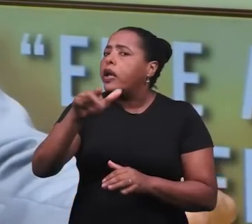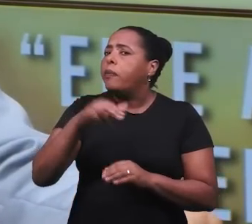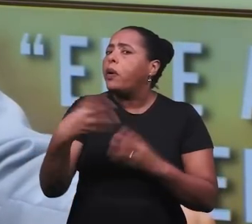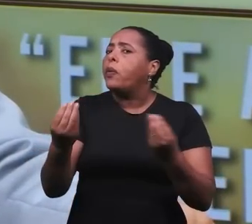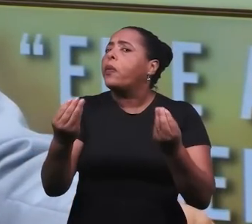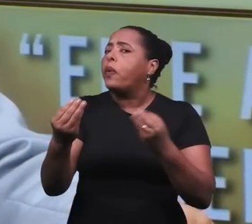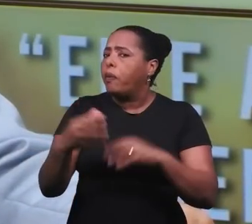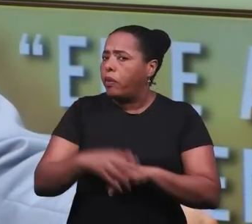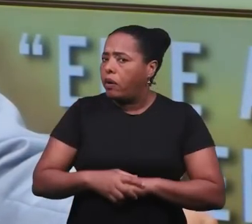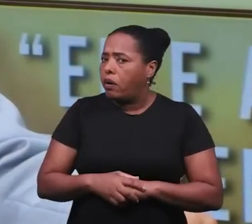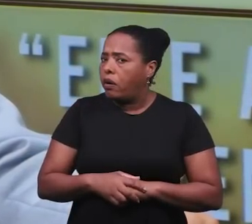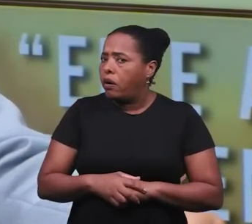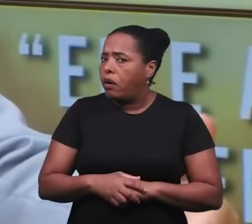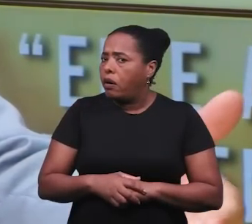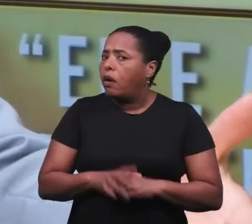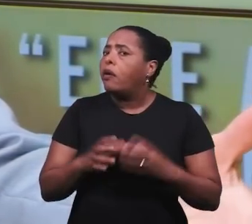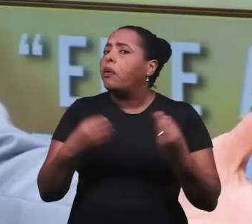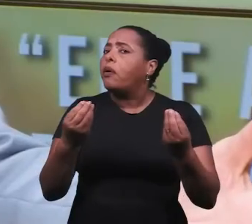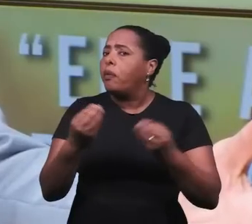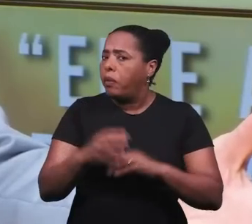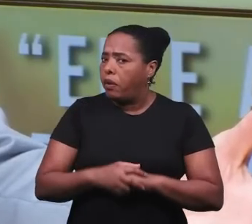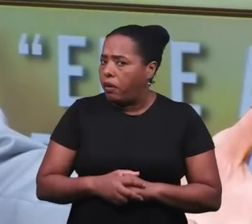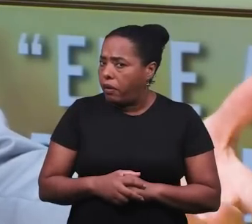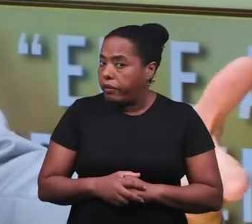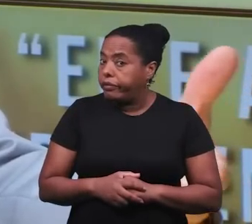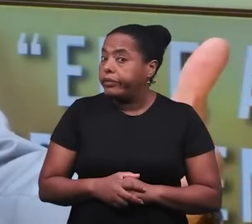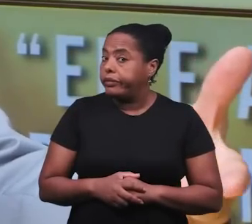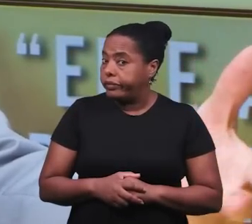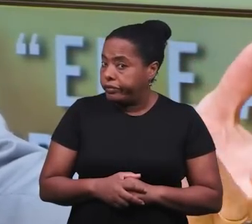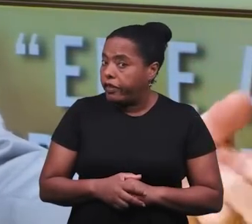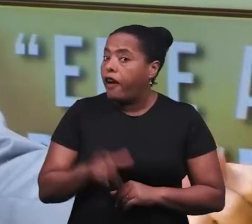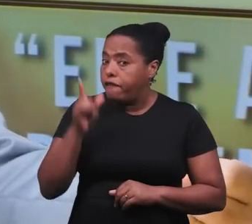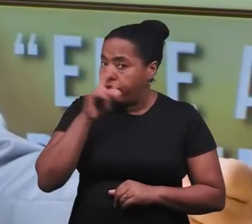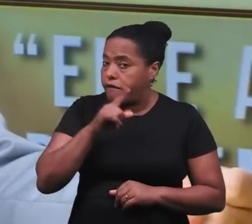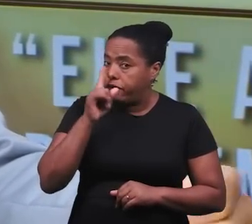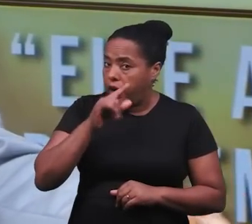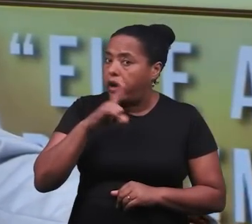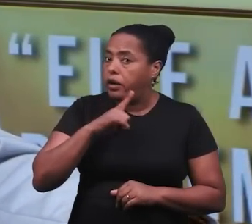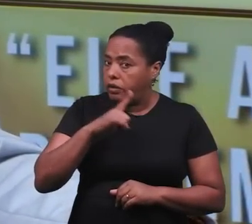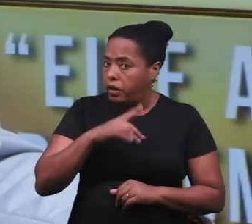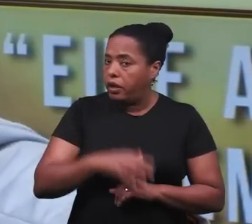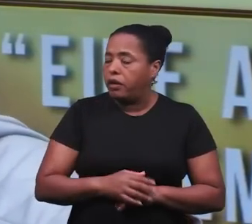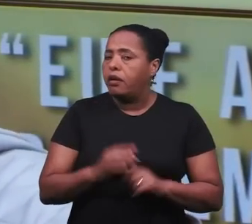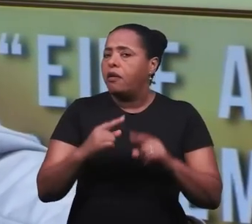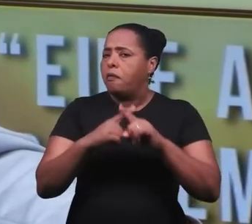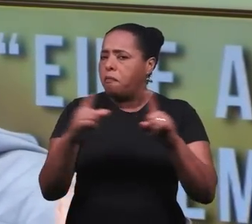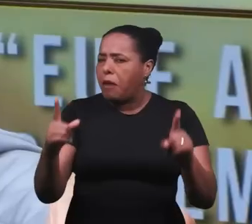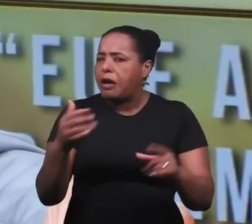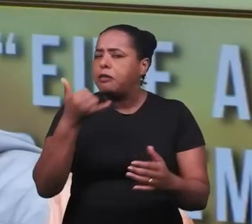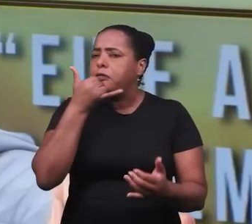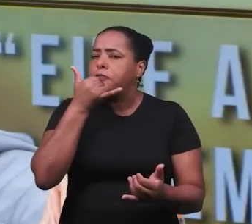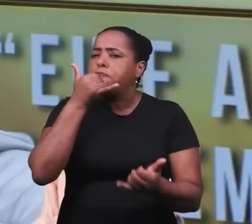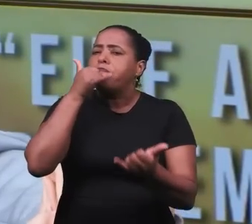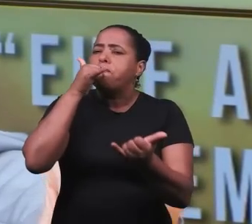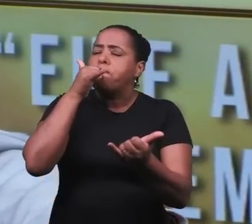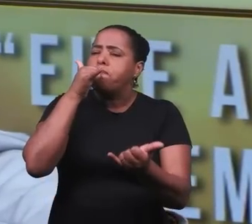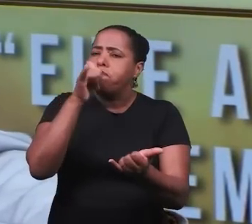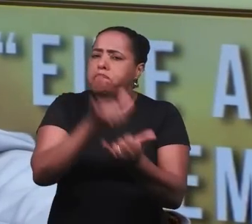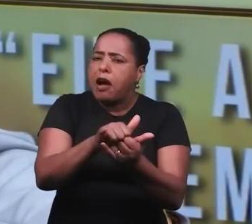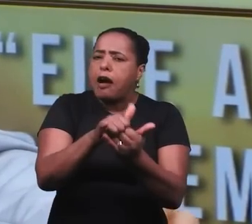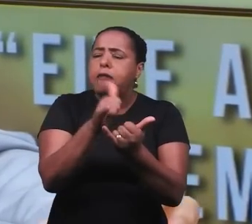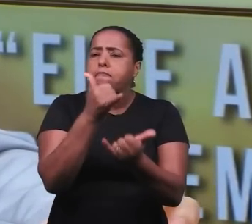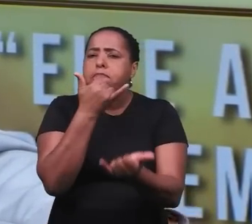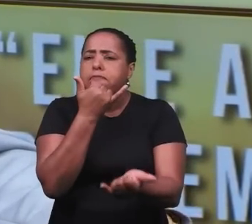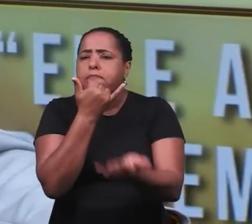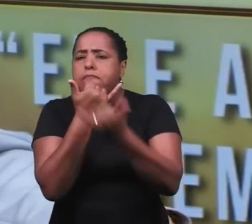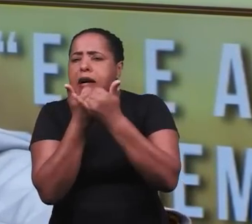pai e entre os irmãos? Você não vai ter, vai ficar uma brecha em algum momento, não é? Mas quando há